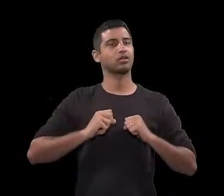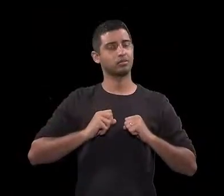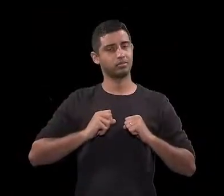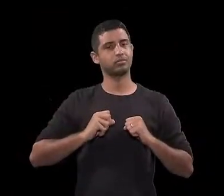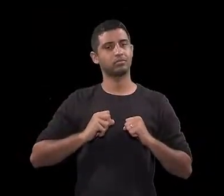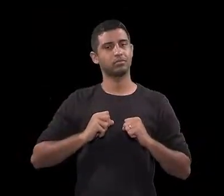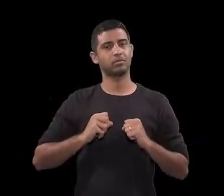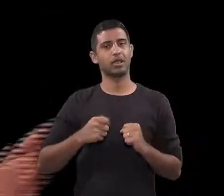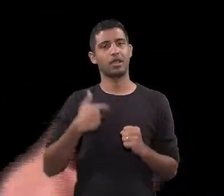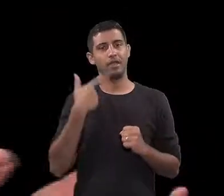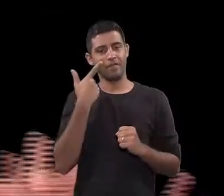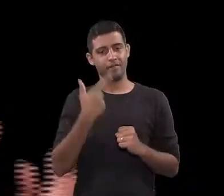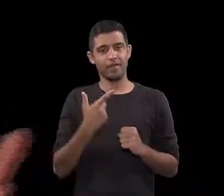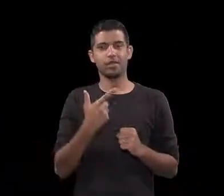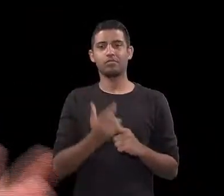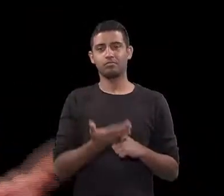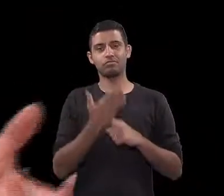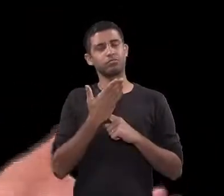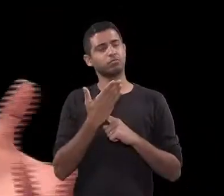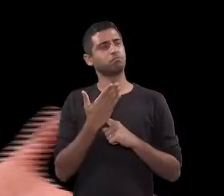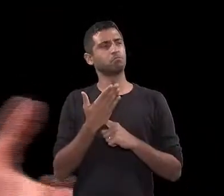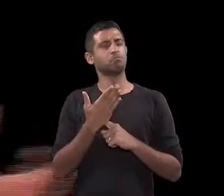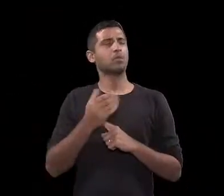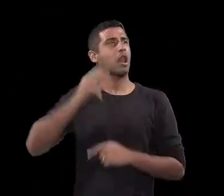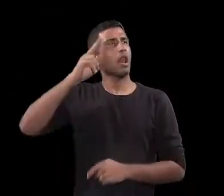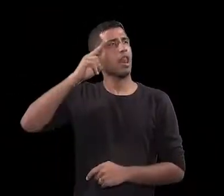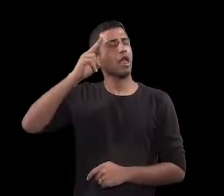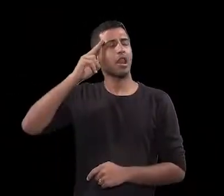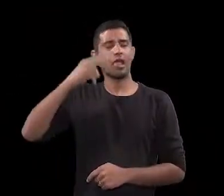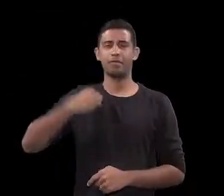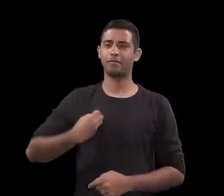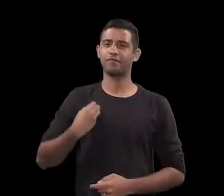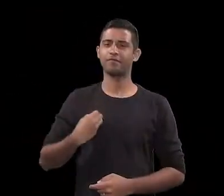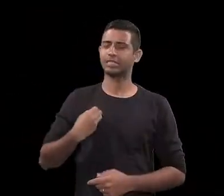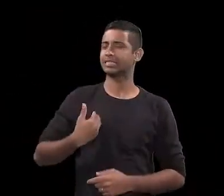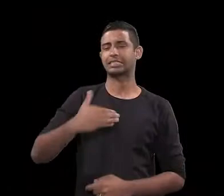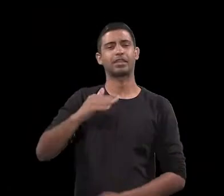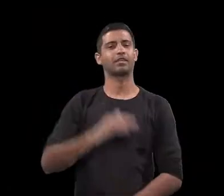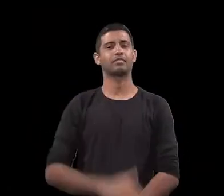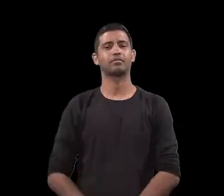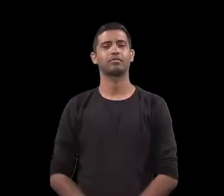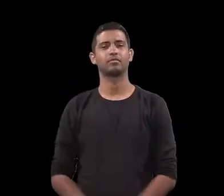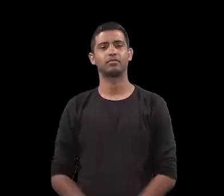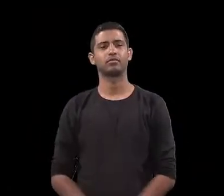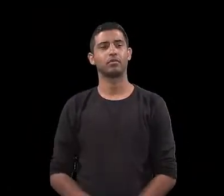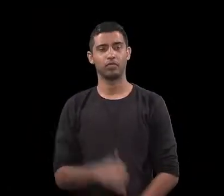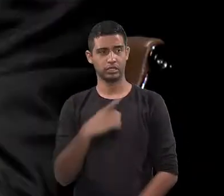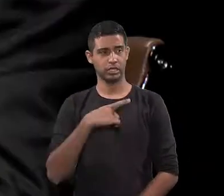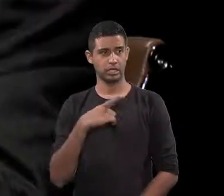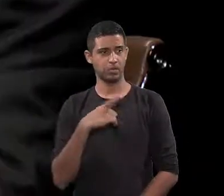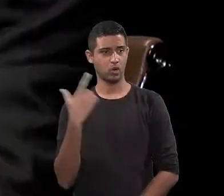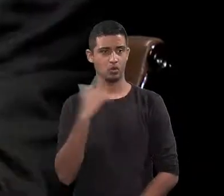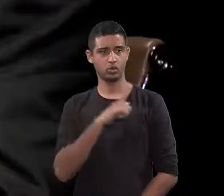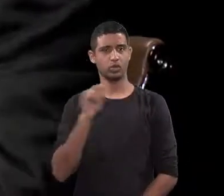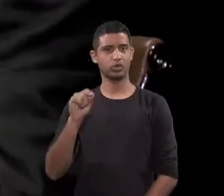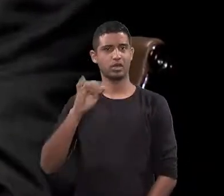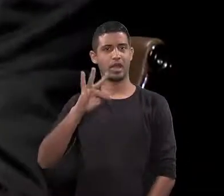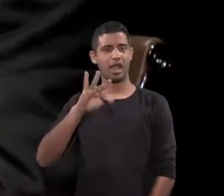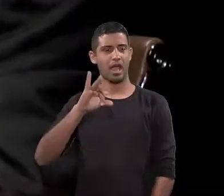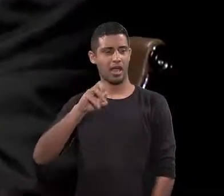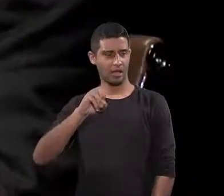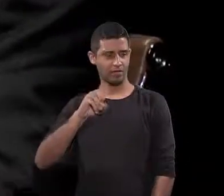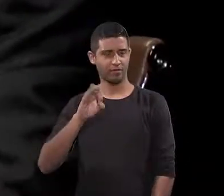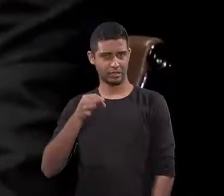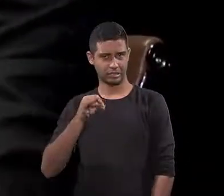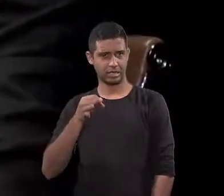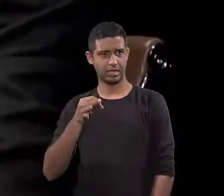mim. Então, essa foi outra das fontes que me marcaram a vida, né? E você entrou em contato também com a